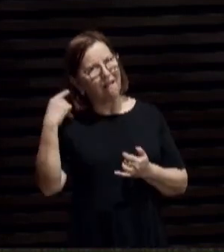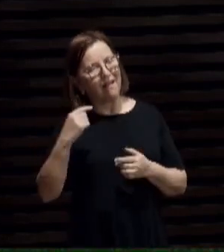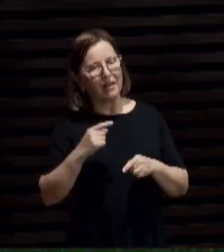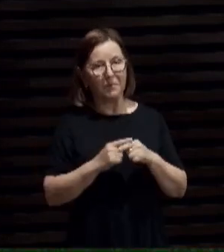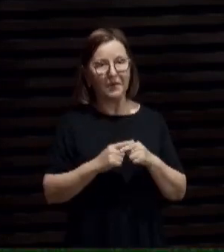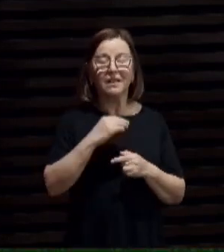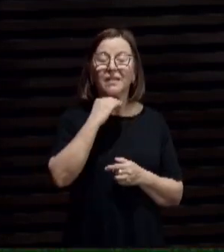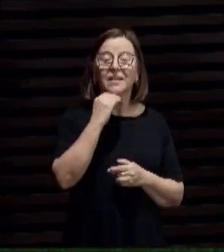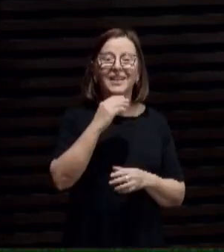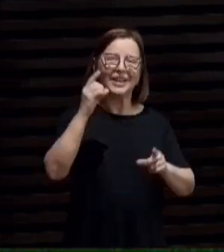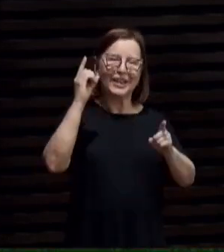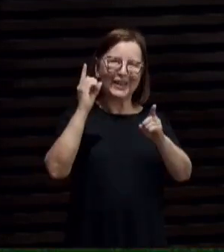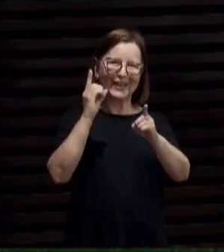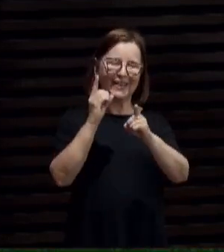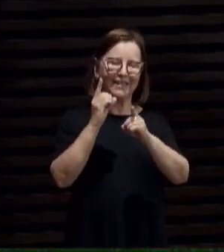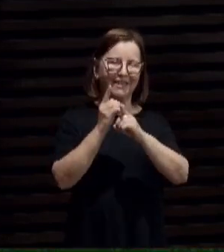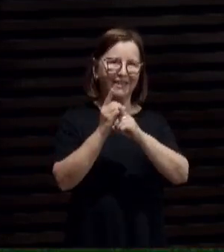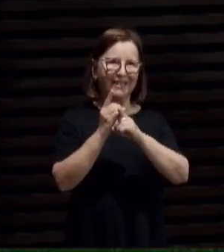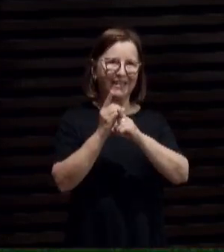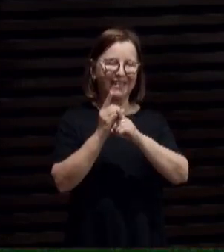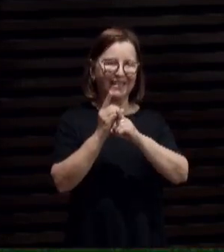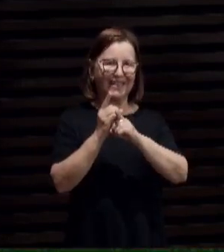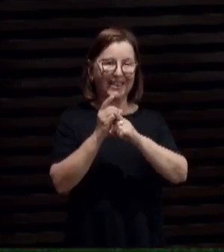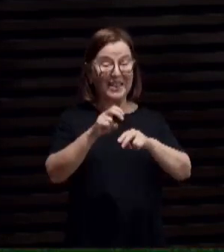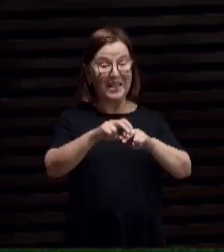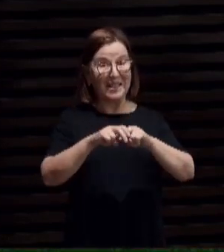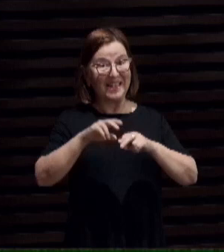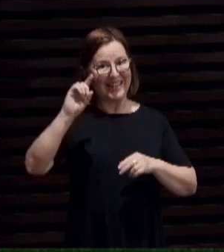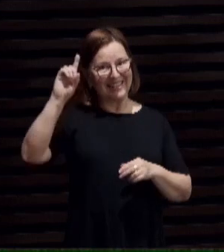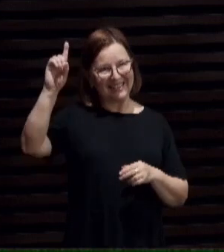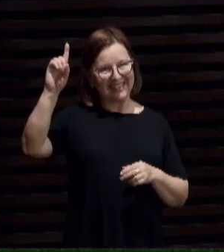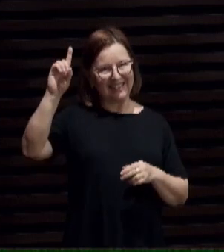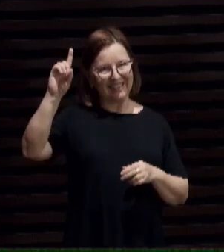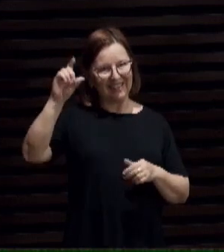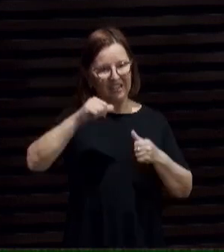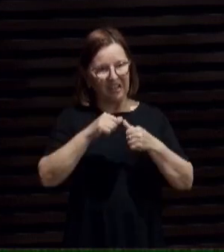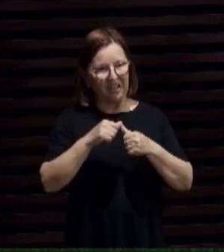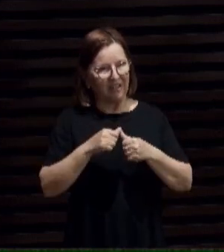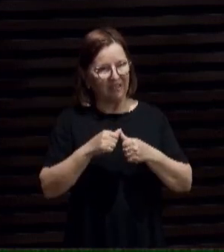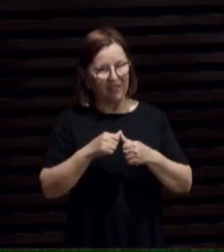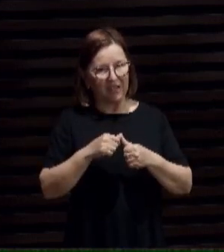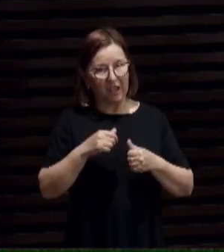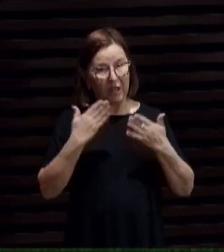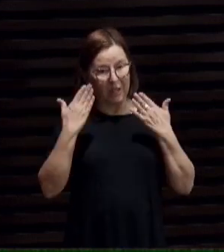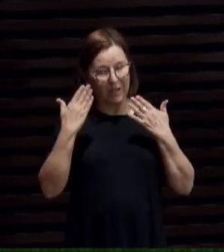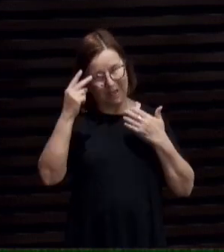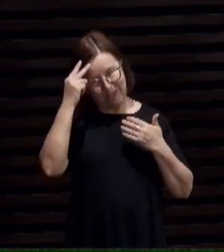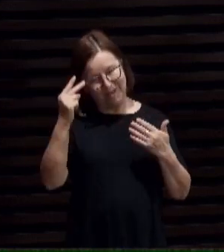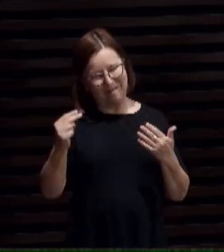que encontra, ou que melhor, que é encontrado por esse Deus, fica em si, ele vai ficar em Cristo.